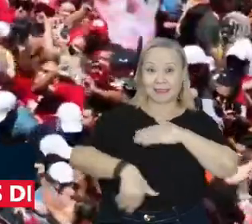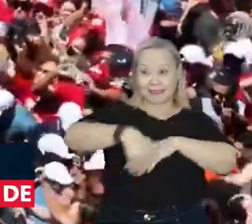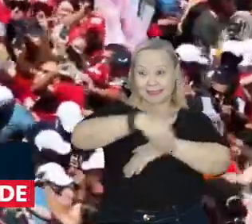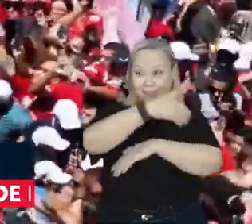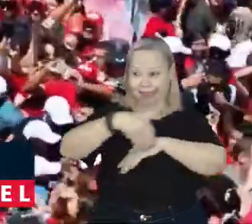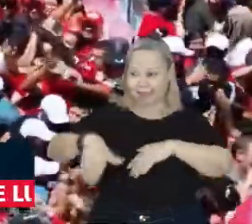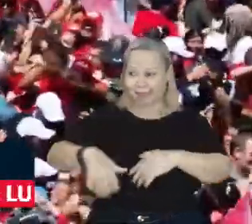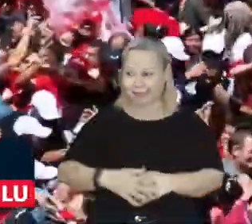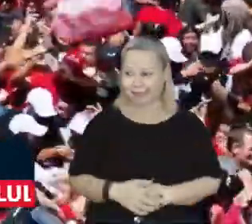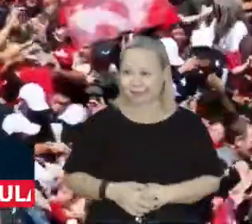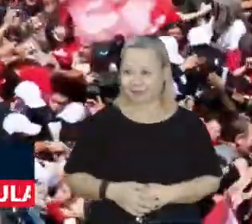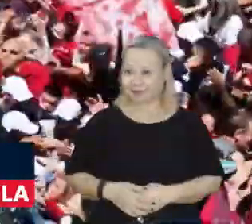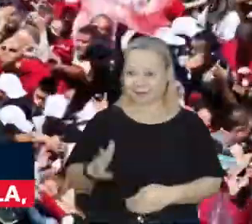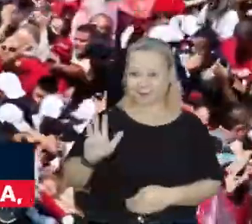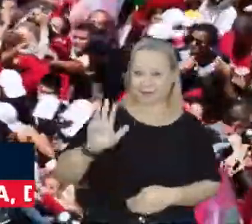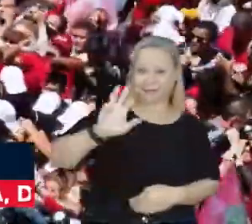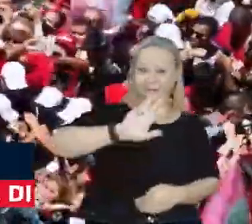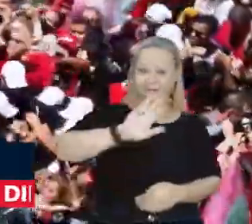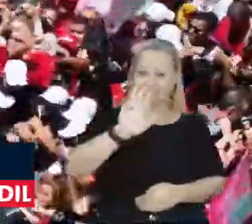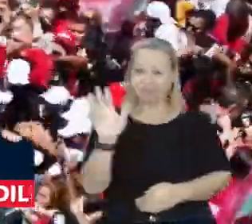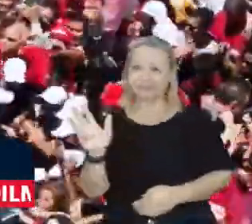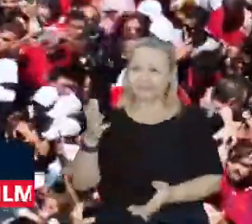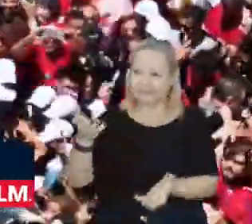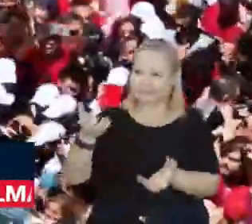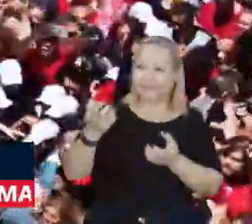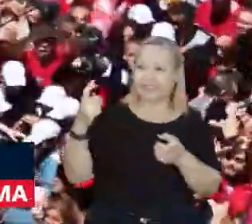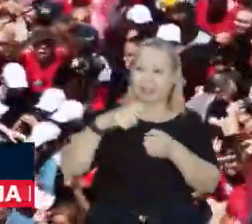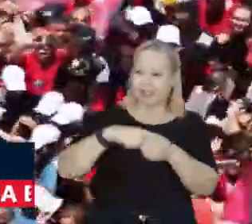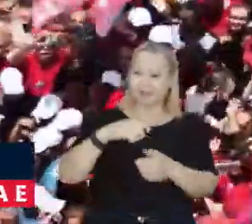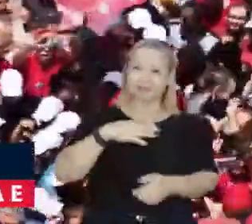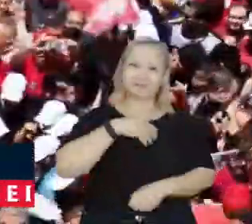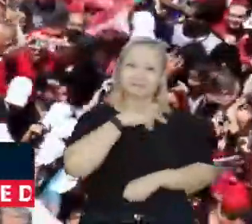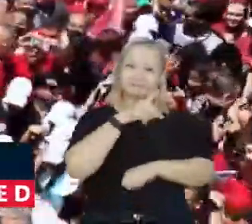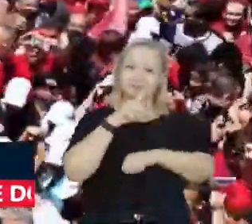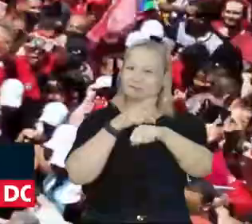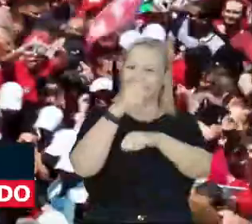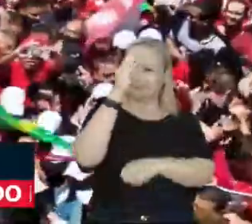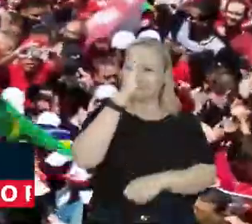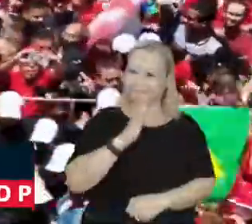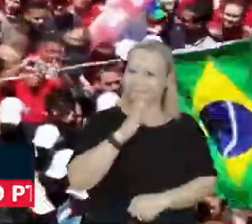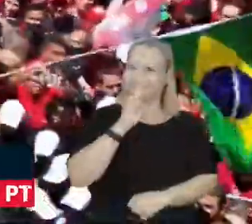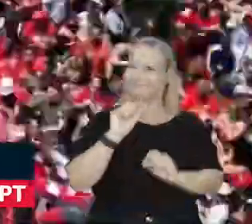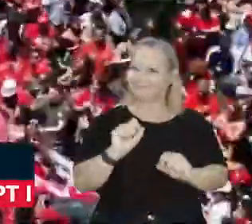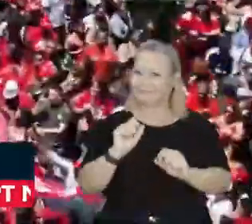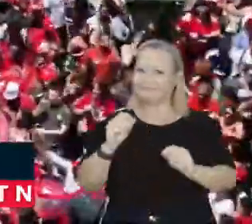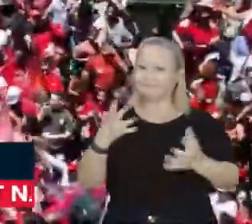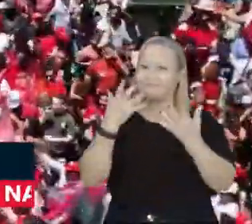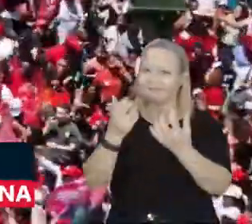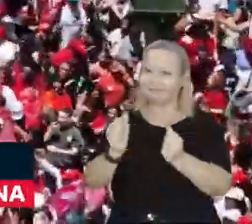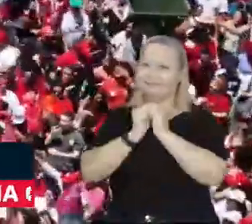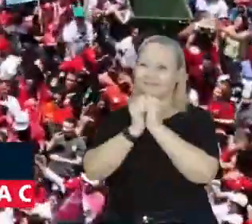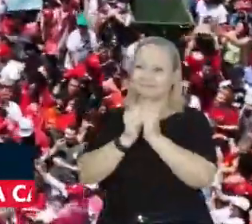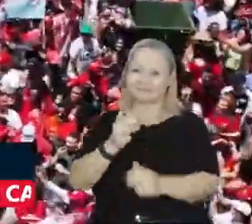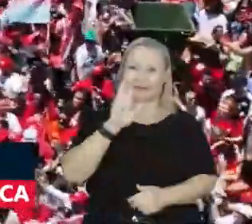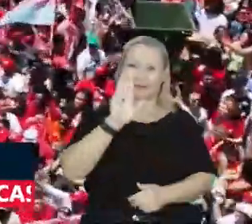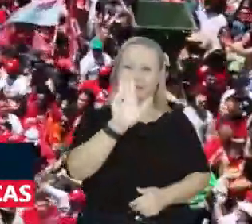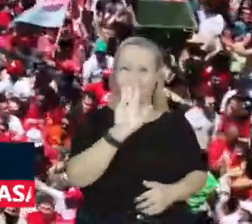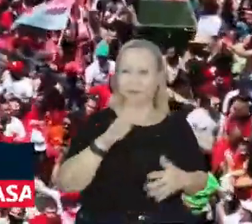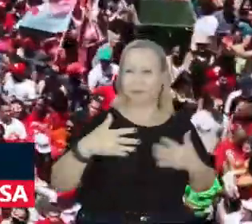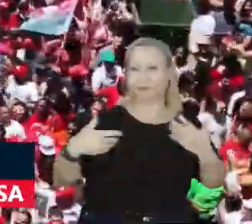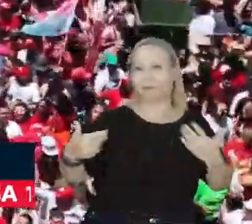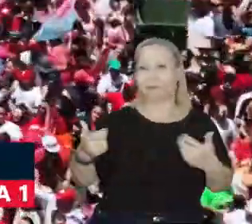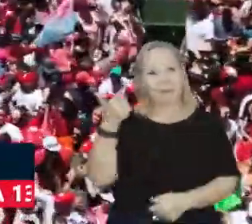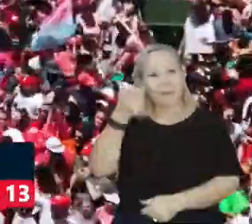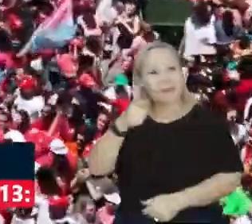Esperança agora é Lula lá, quero de volta ao meu país. Vamos junto agora é Lula lá, quero